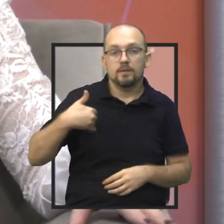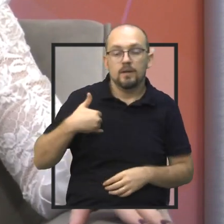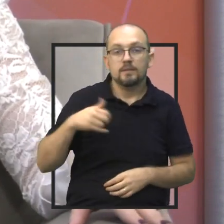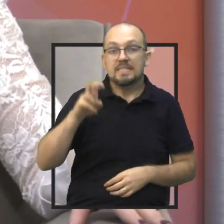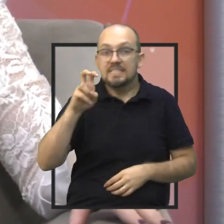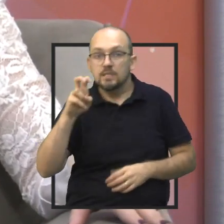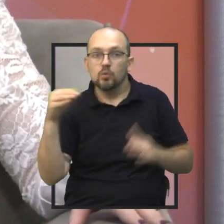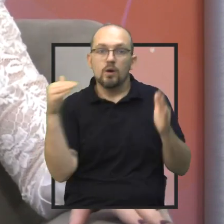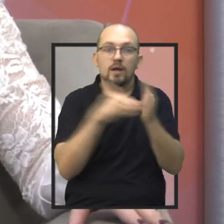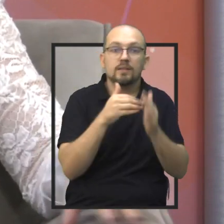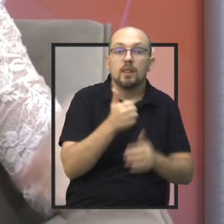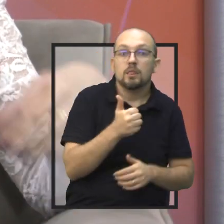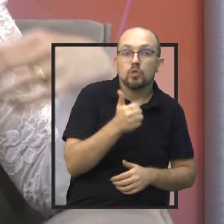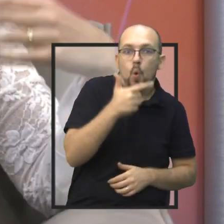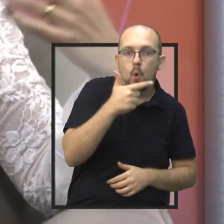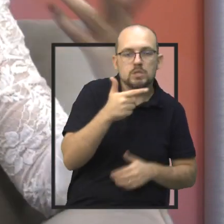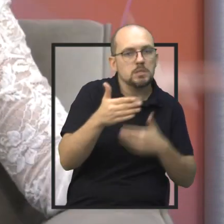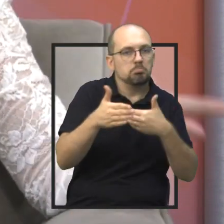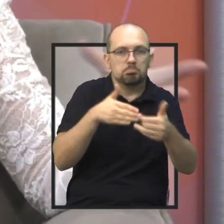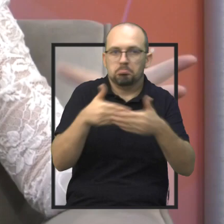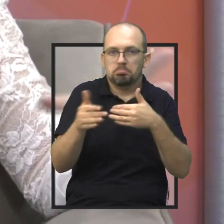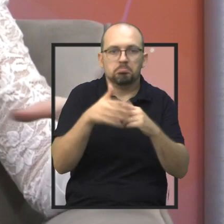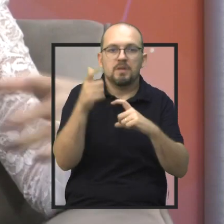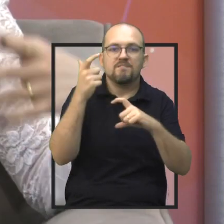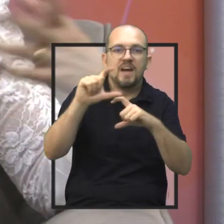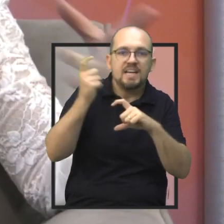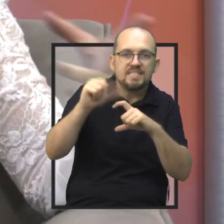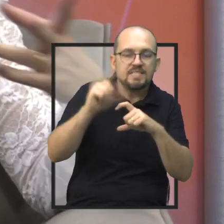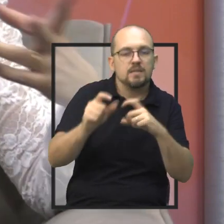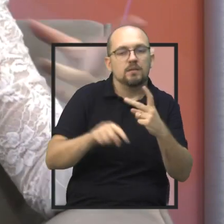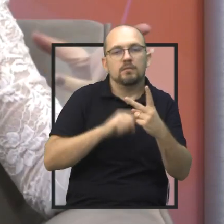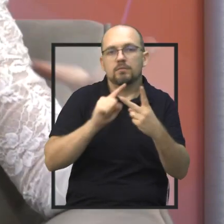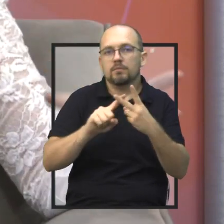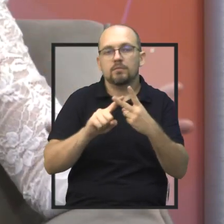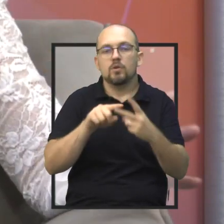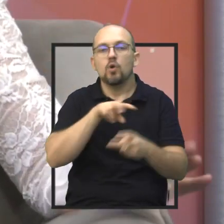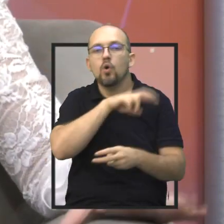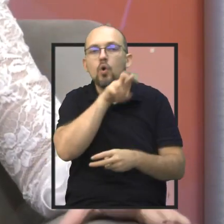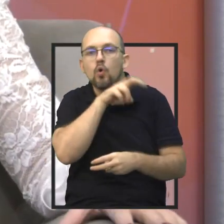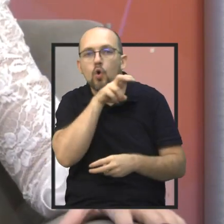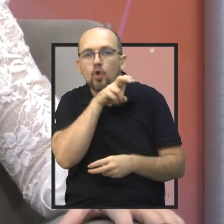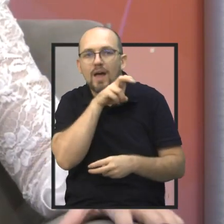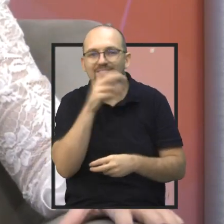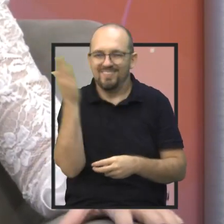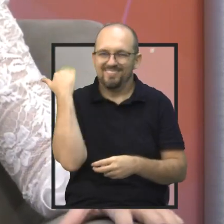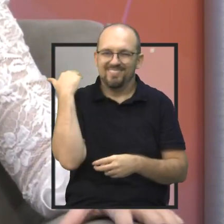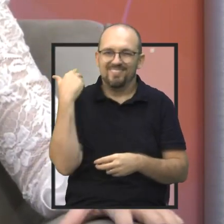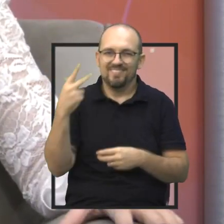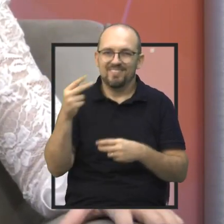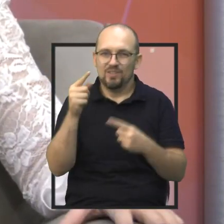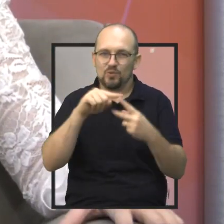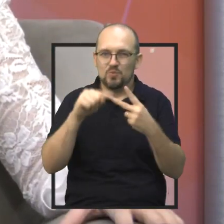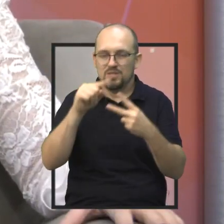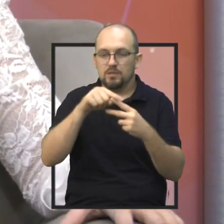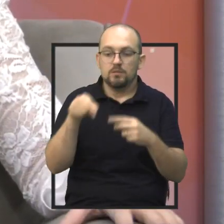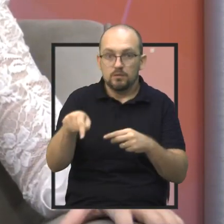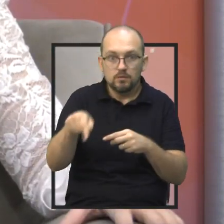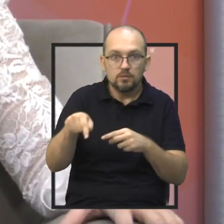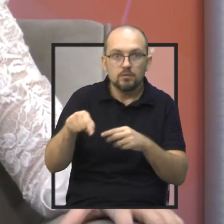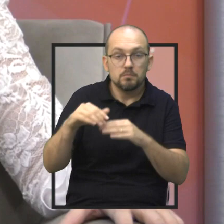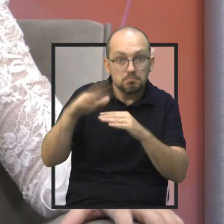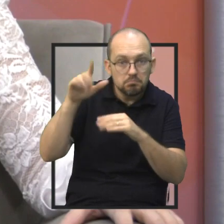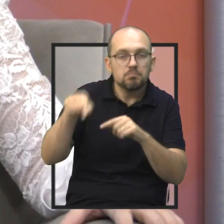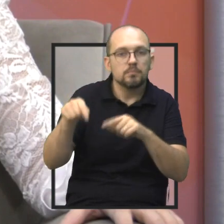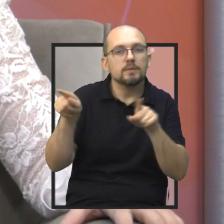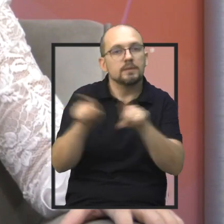a monovalente, seja da Pfizer ou da Coronavac, que eram as 2 disponíveis para a faixa etária na época, elas já também têm